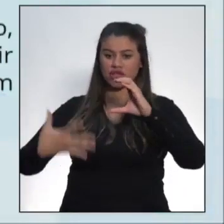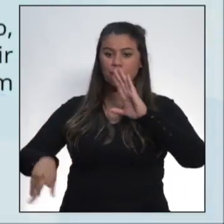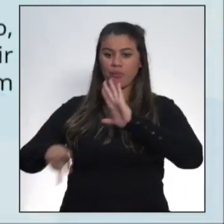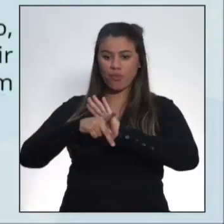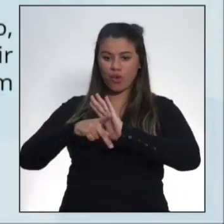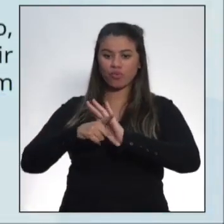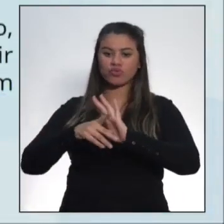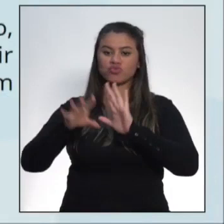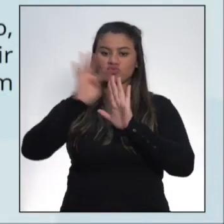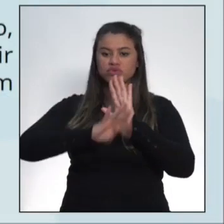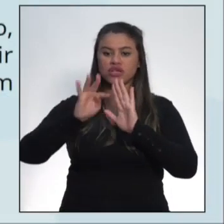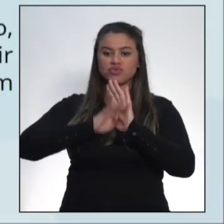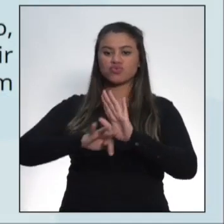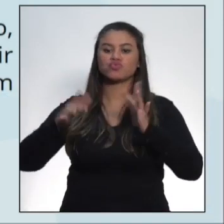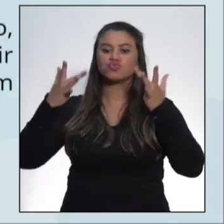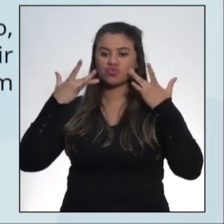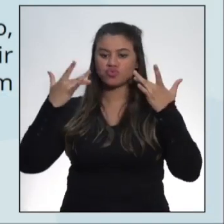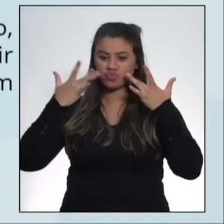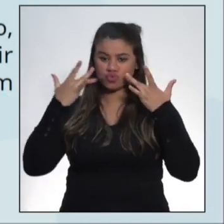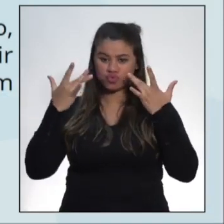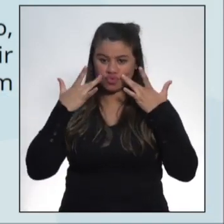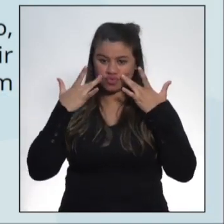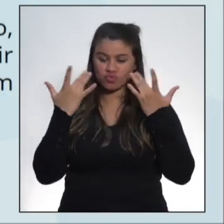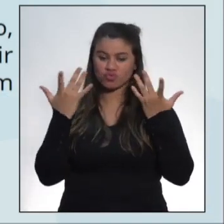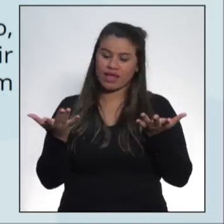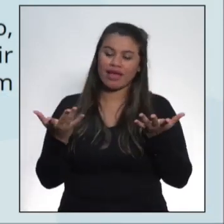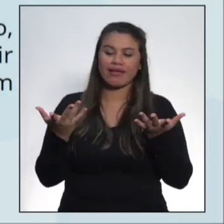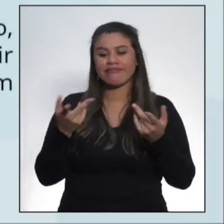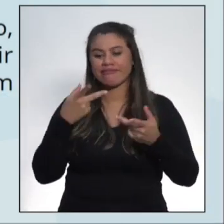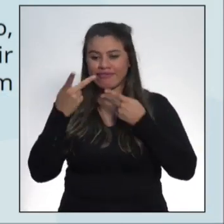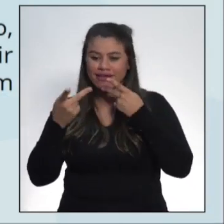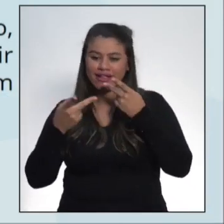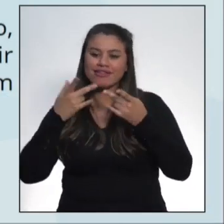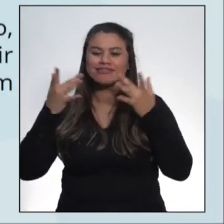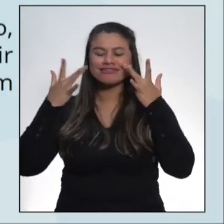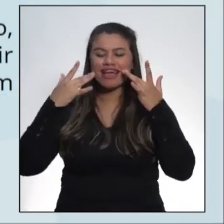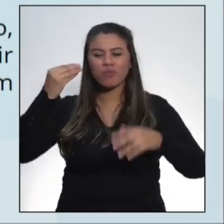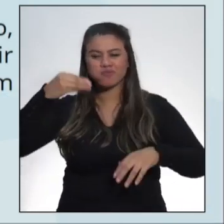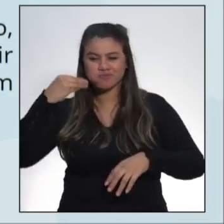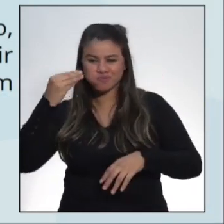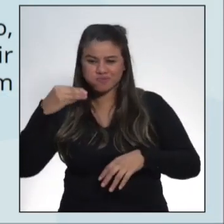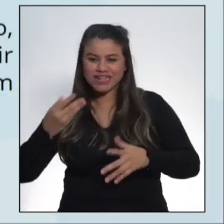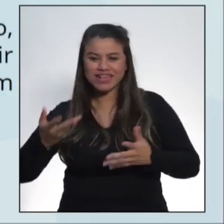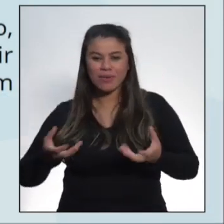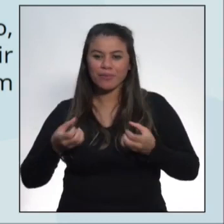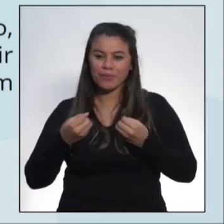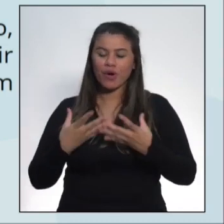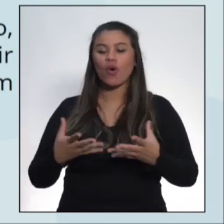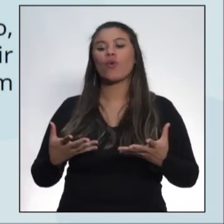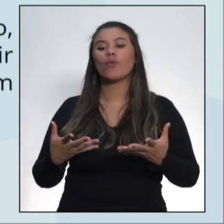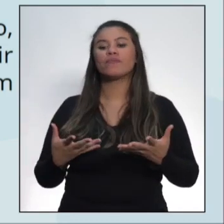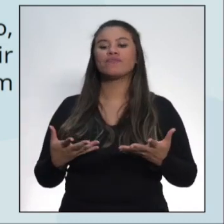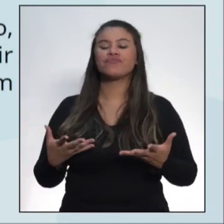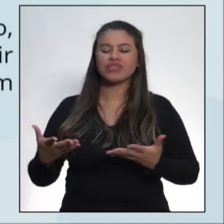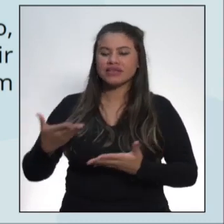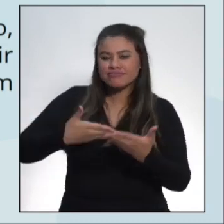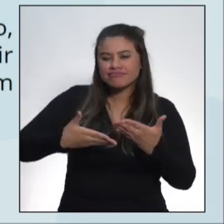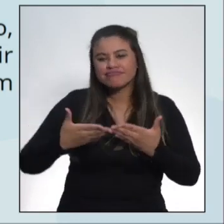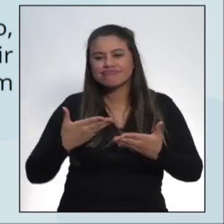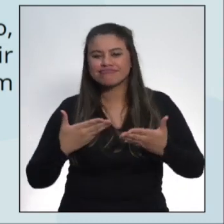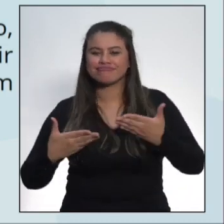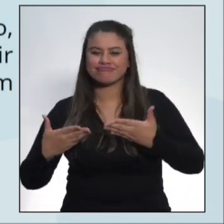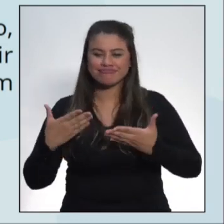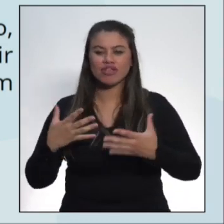vamos a aula, né, para falar de teatro um pouquinho, né, das nossas experiências, que o teatro é um tema muito envolvente, um tema que